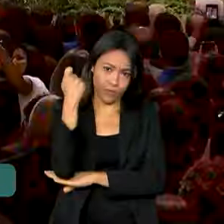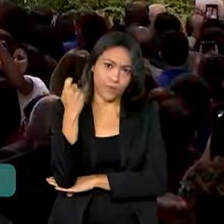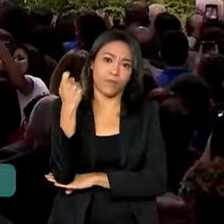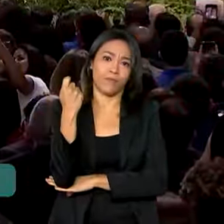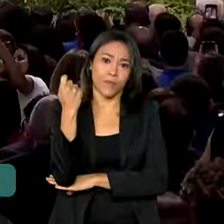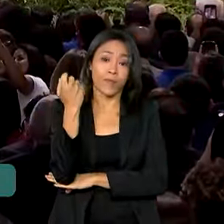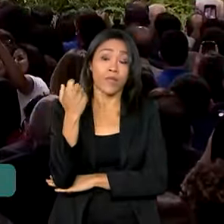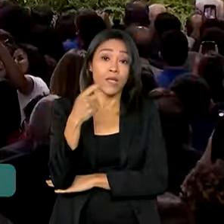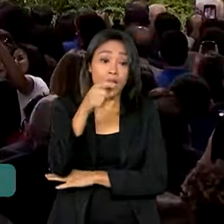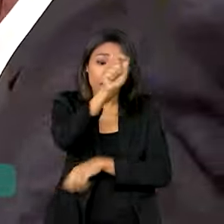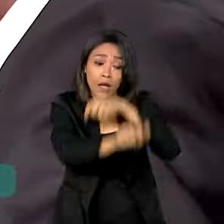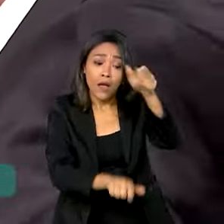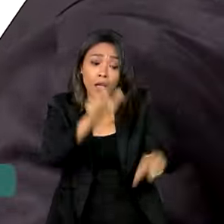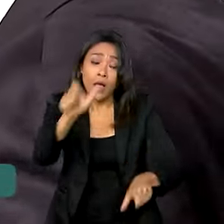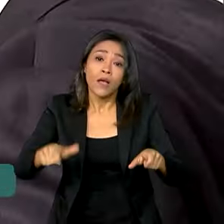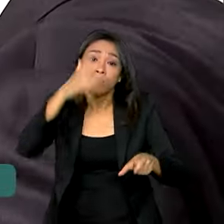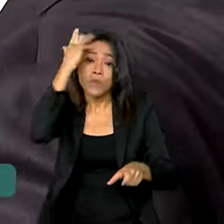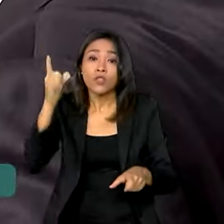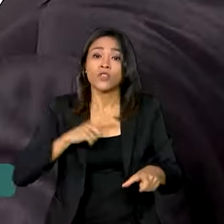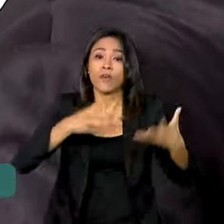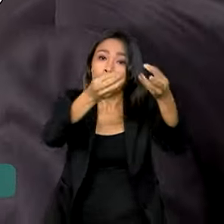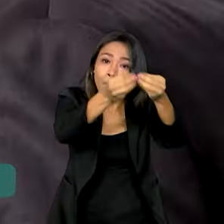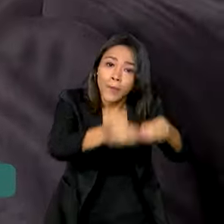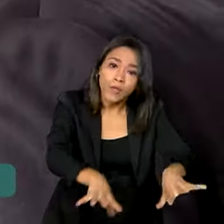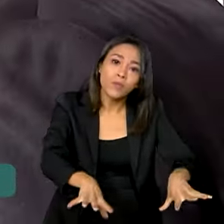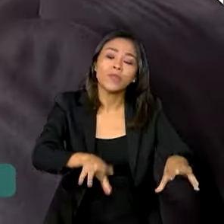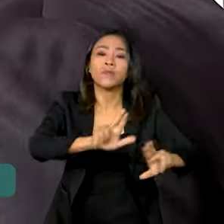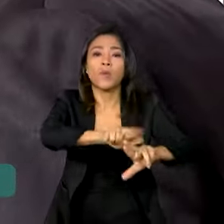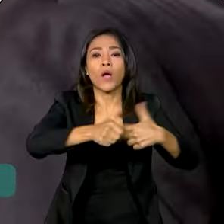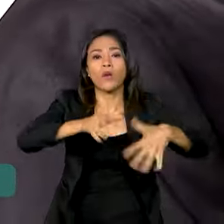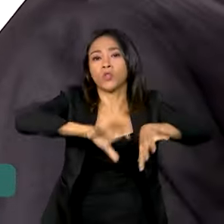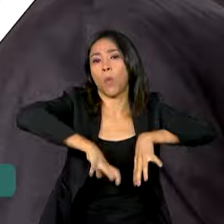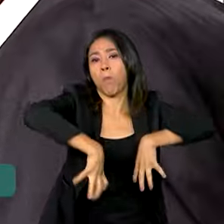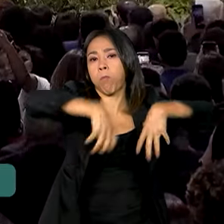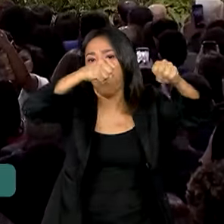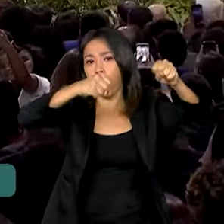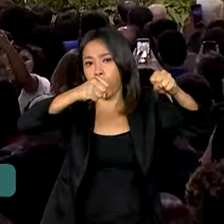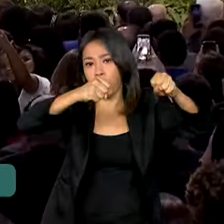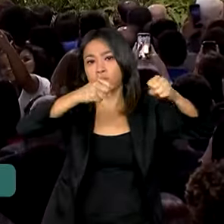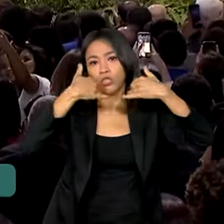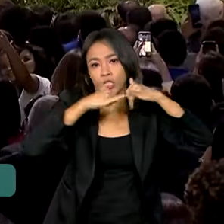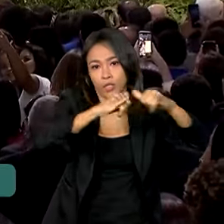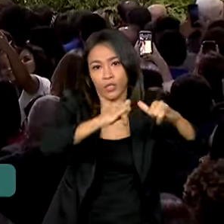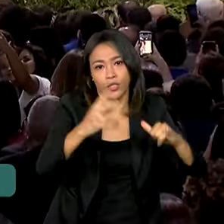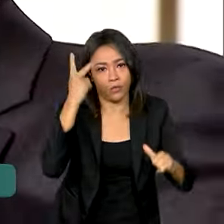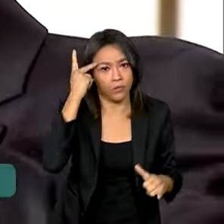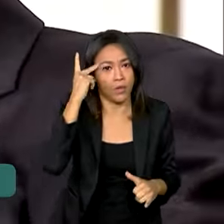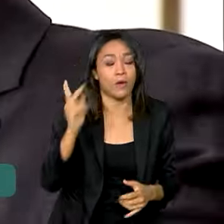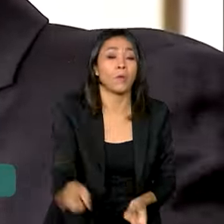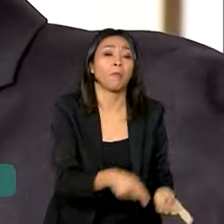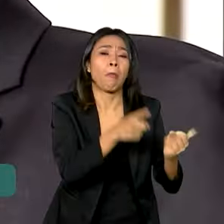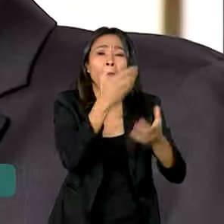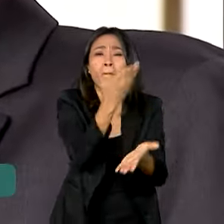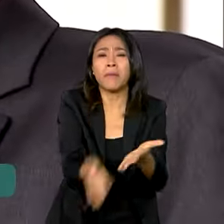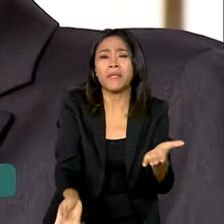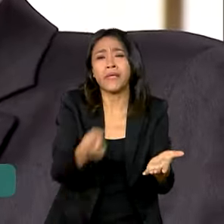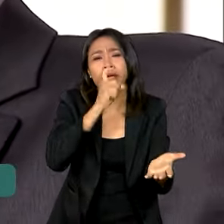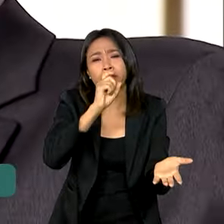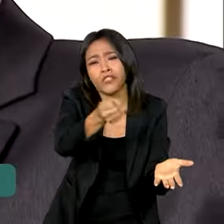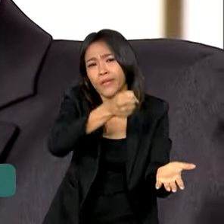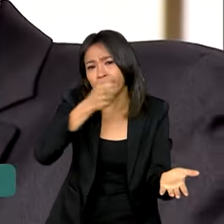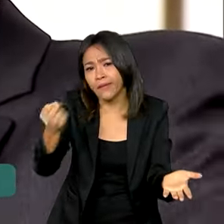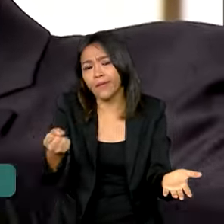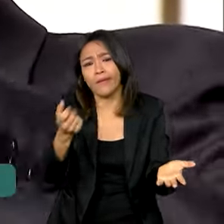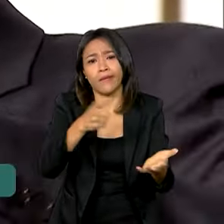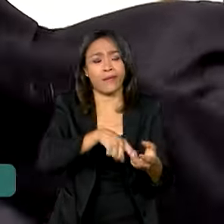As pessoas que tiveram prejuízos por conta do apagão, as pessoas que perderam geladeira, as